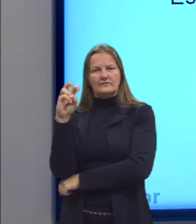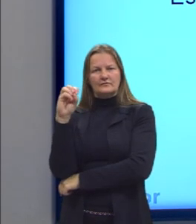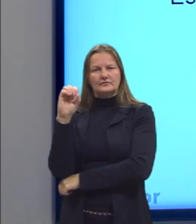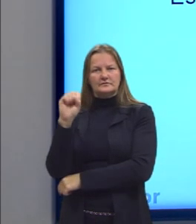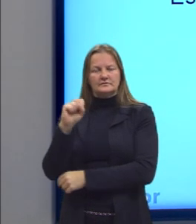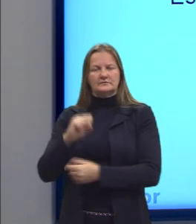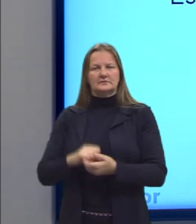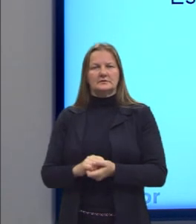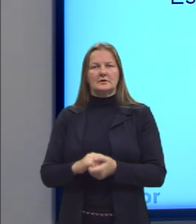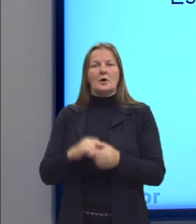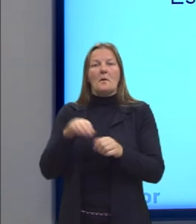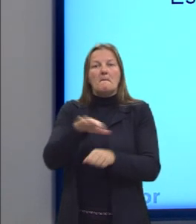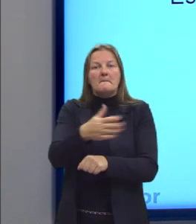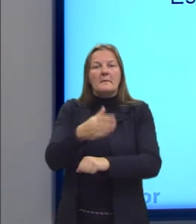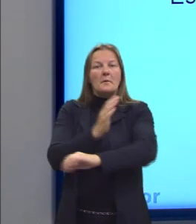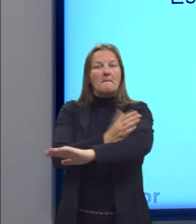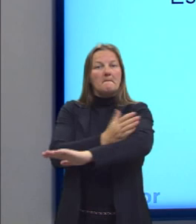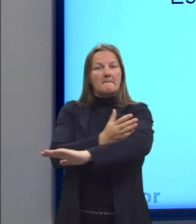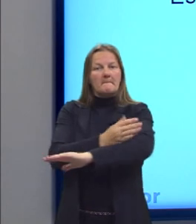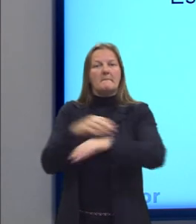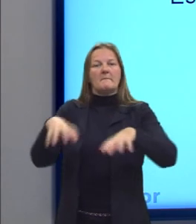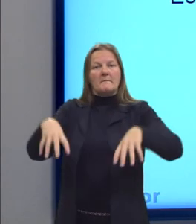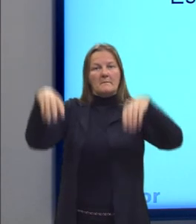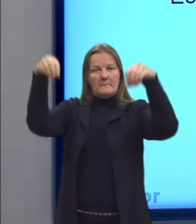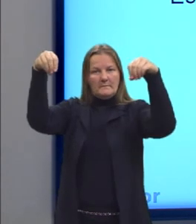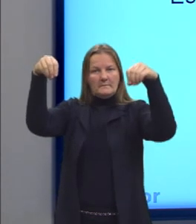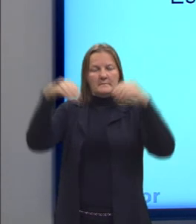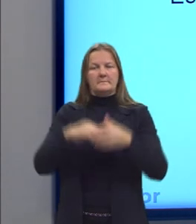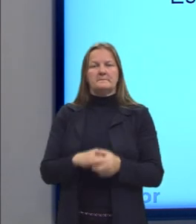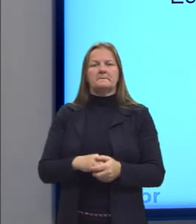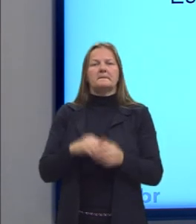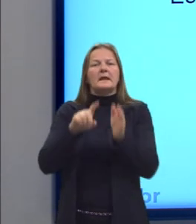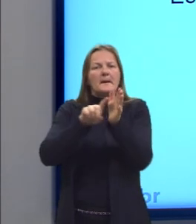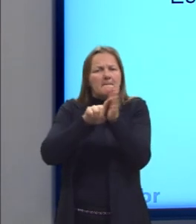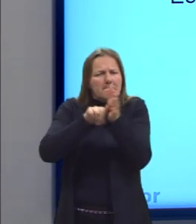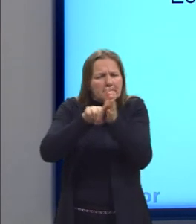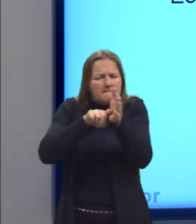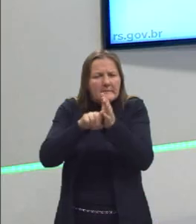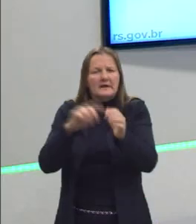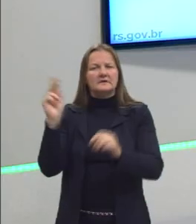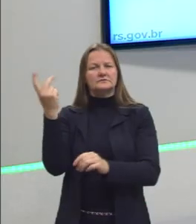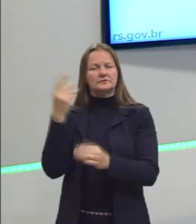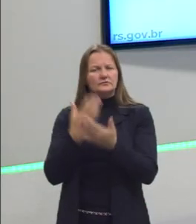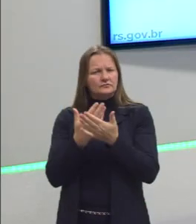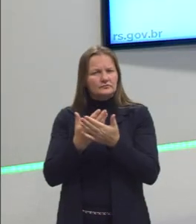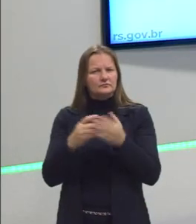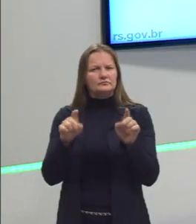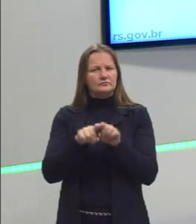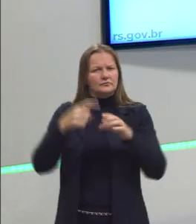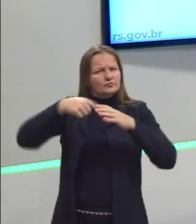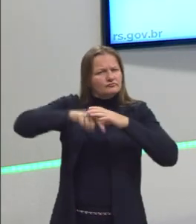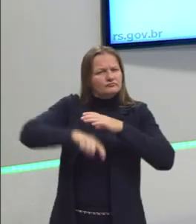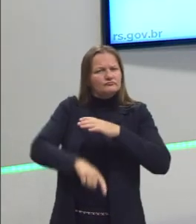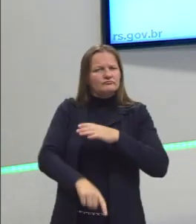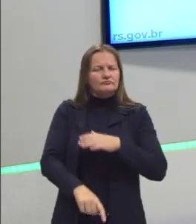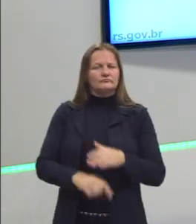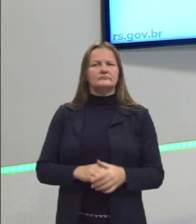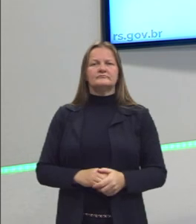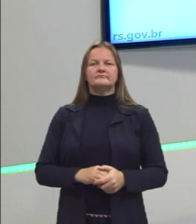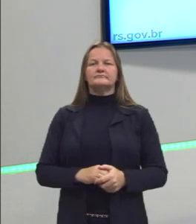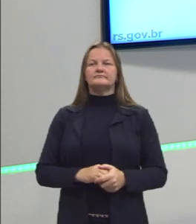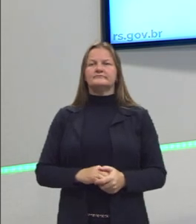medieval o provoca você a pesquisar mais isso nas aulas do Lucas de história aprofundar mais né